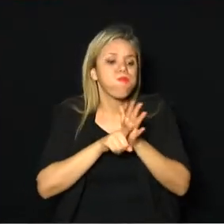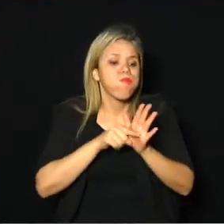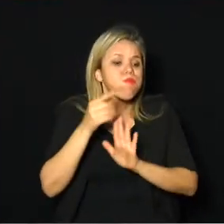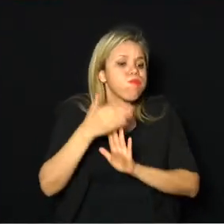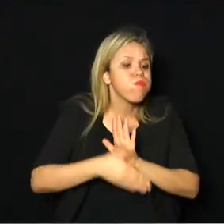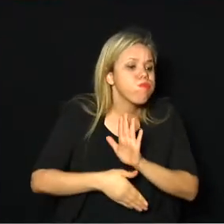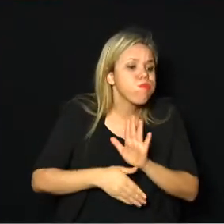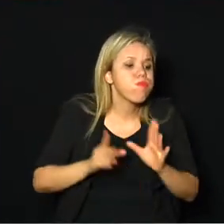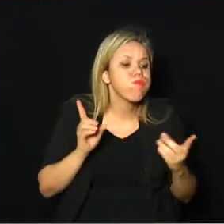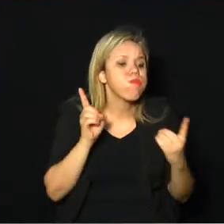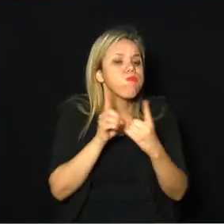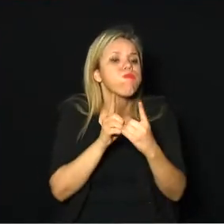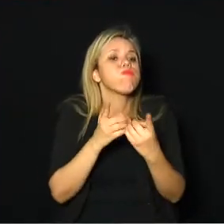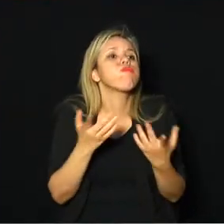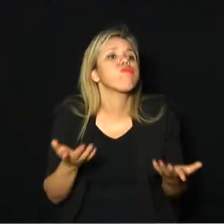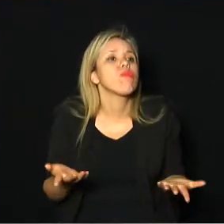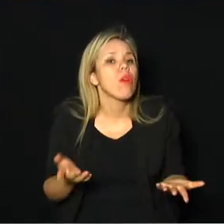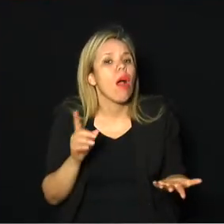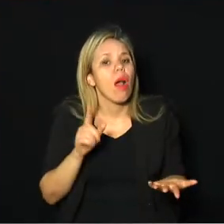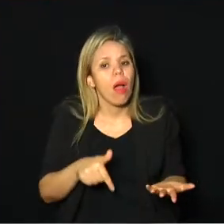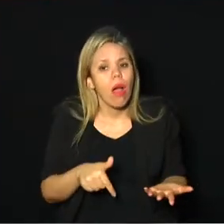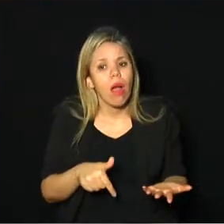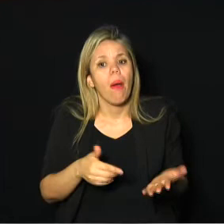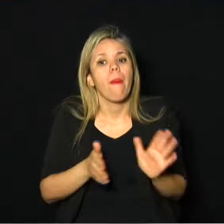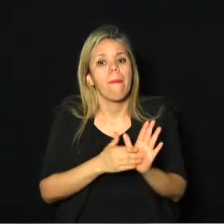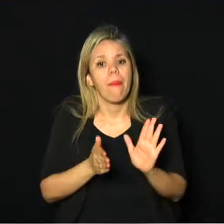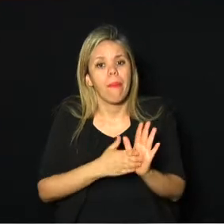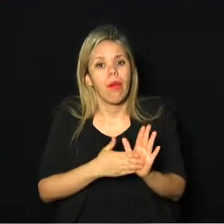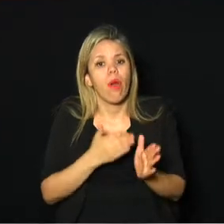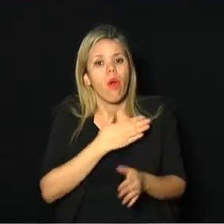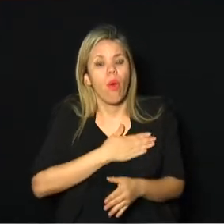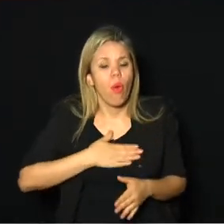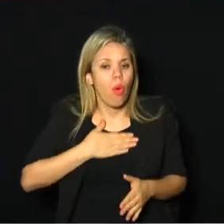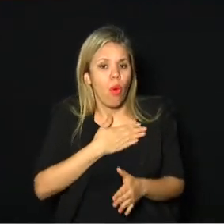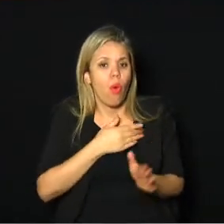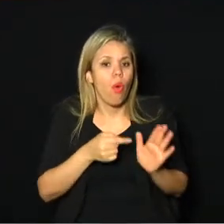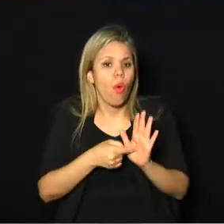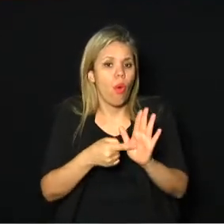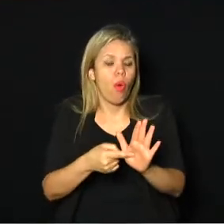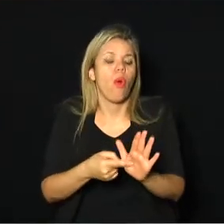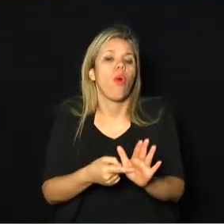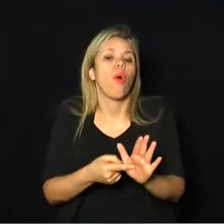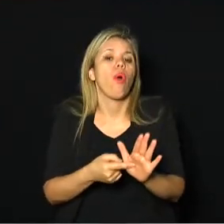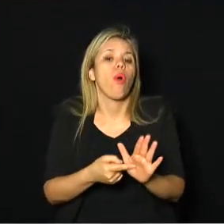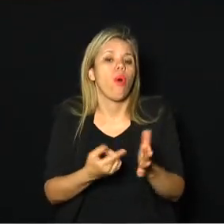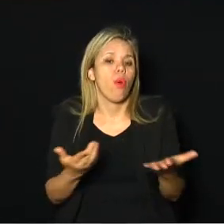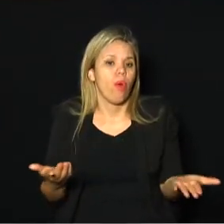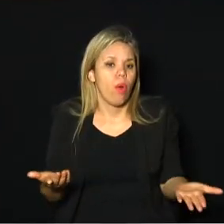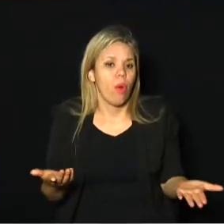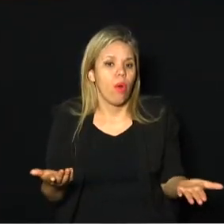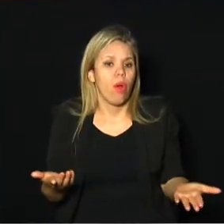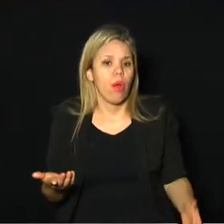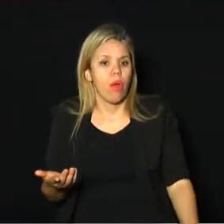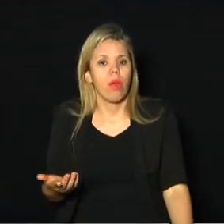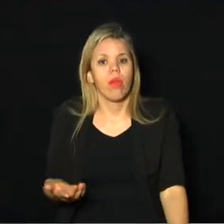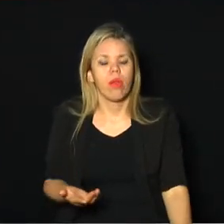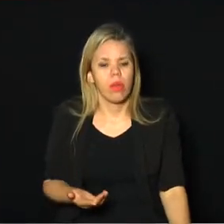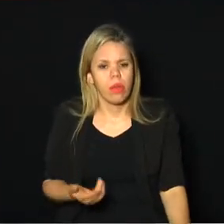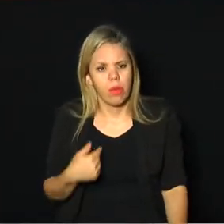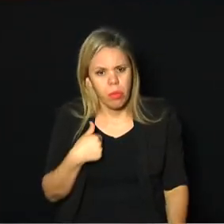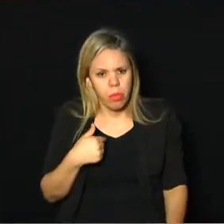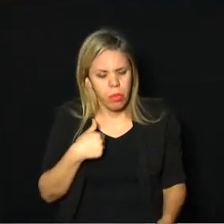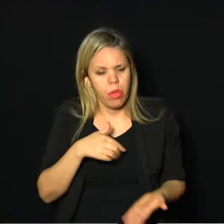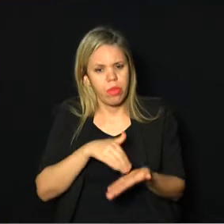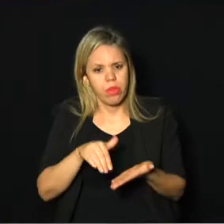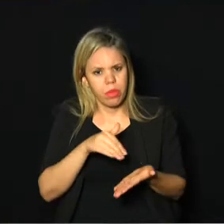esses serviços. Então, esse já é uma proposta que eu gostaria de colocar aqui como encaminhamento. Eu encaminhei o meu gabinete,